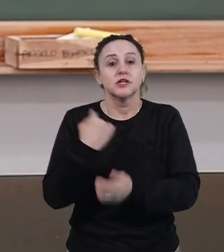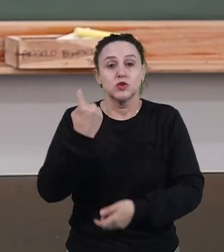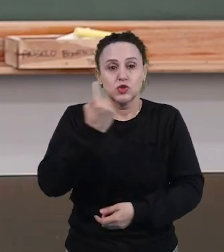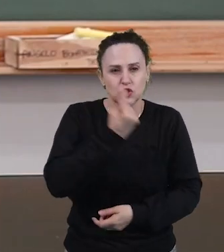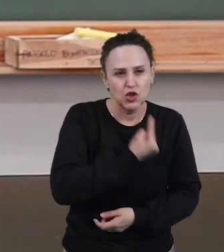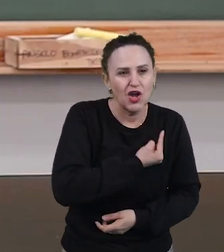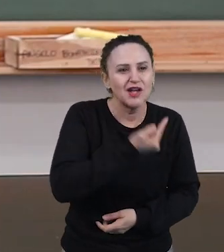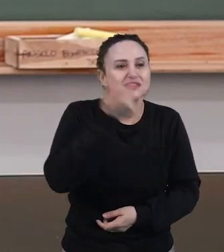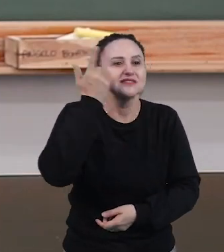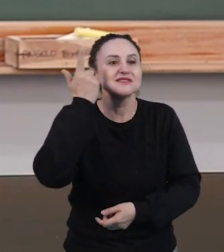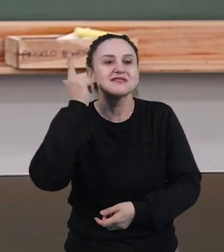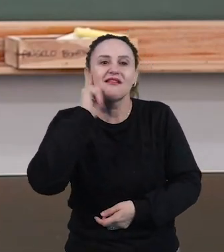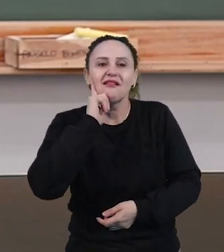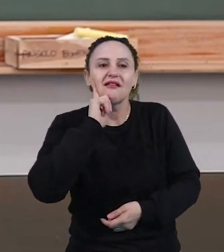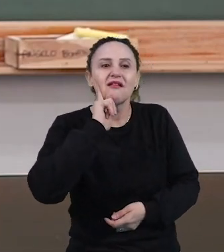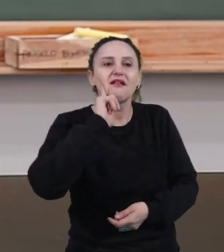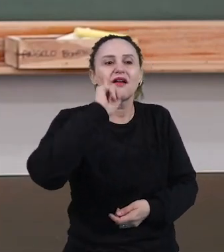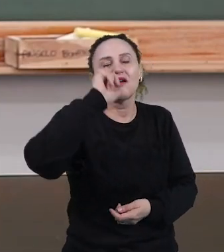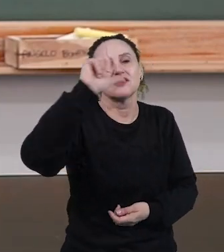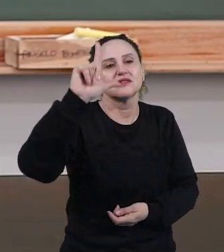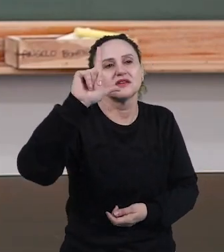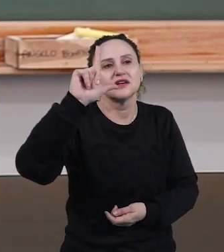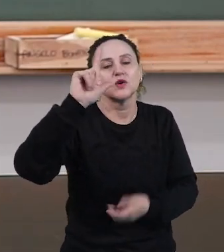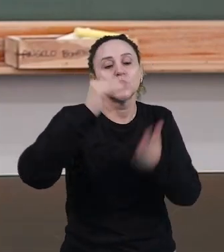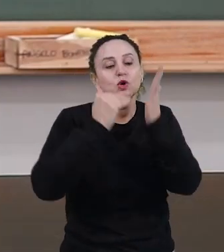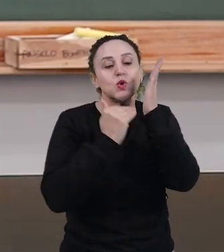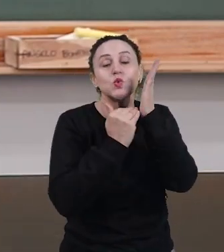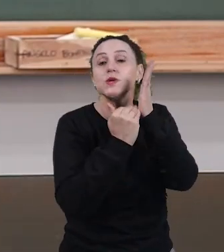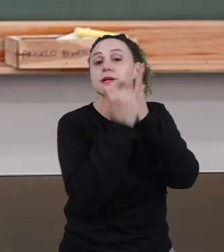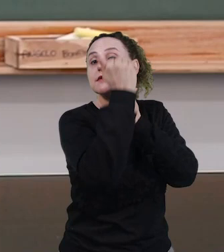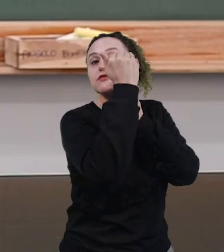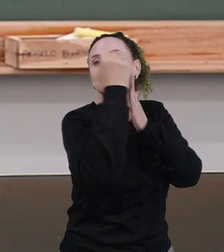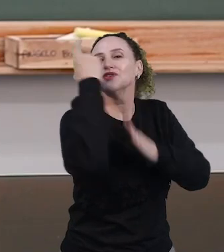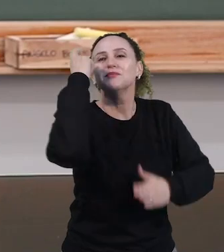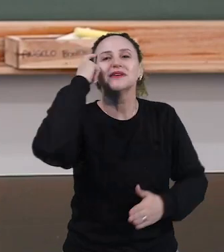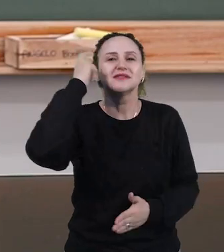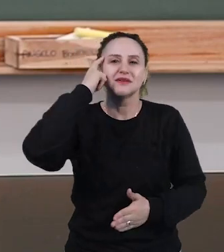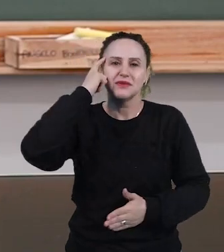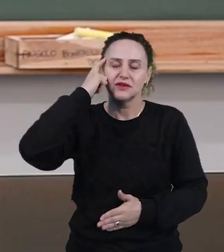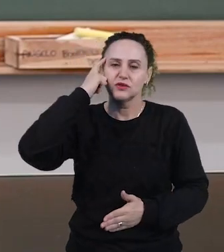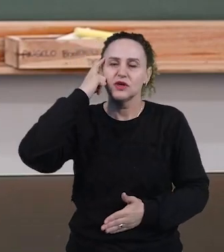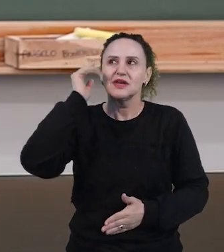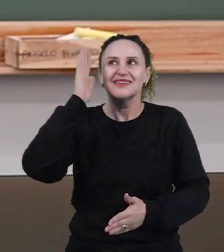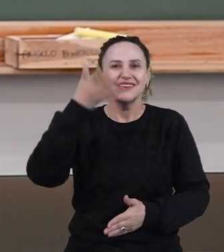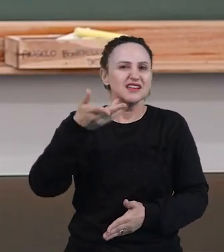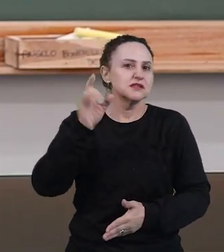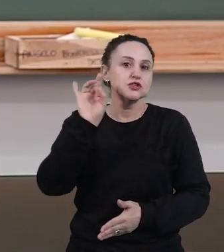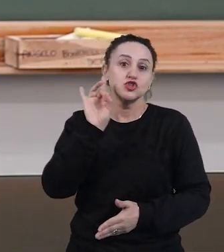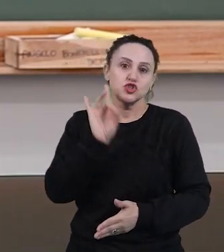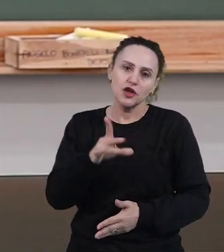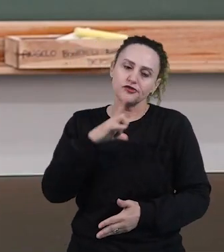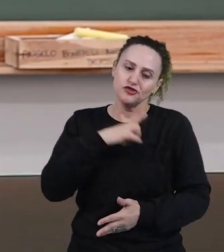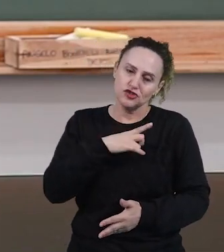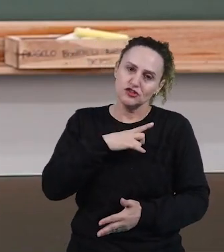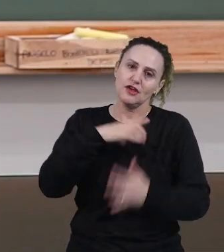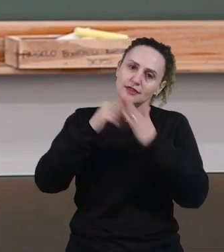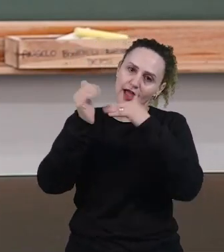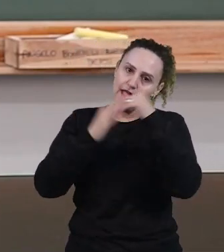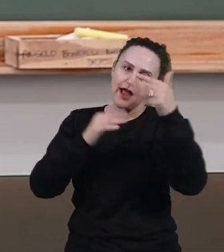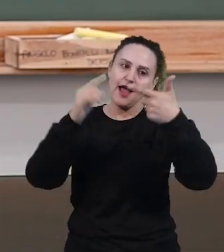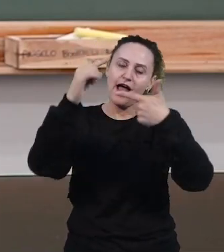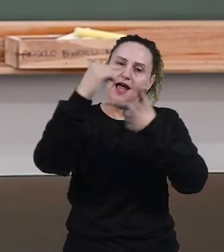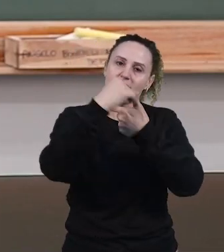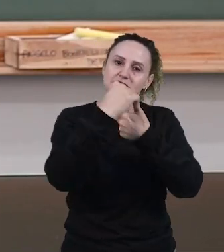consiga construir no nível do pensamento o que antes só se encontrava no plano da ação, né? É